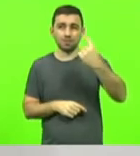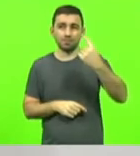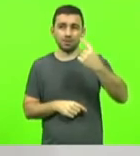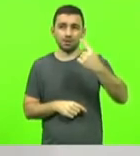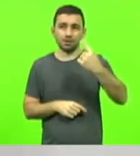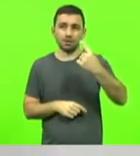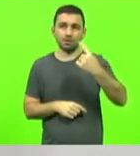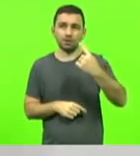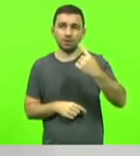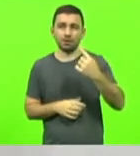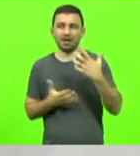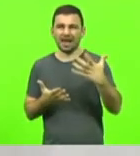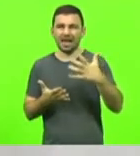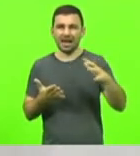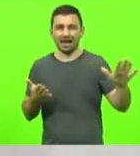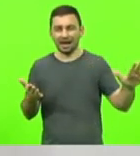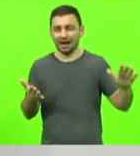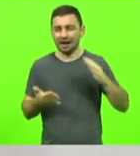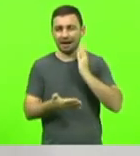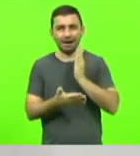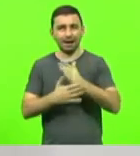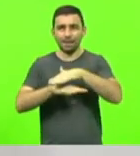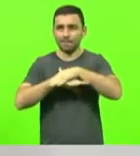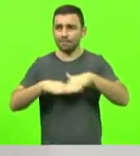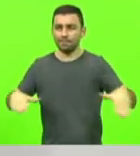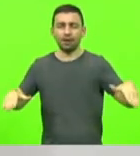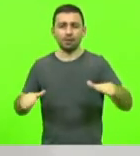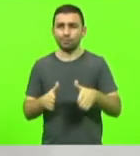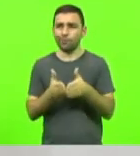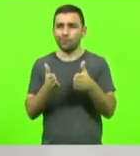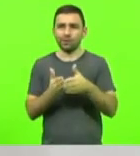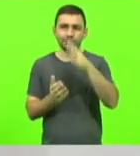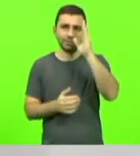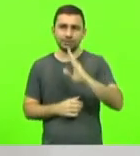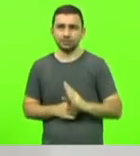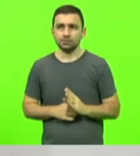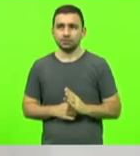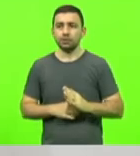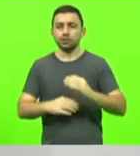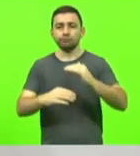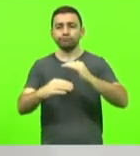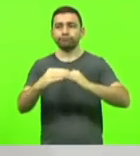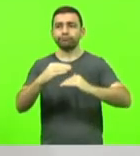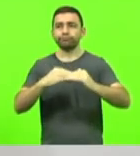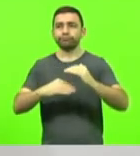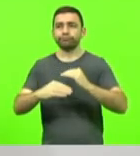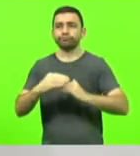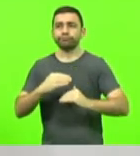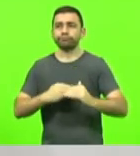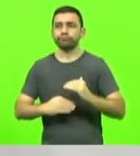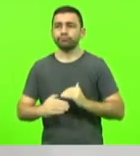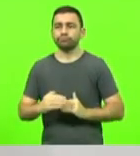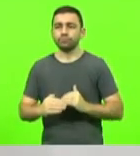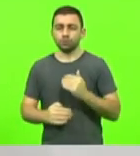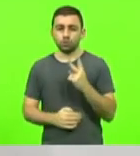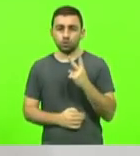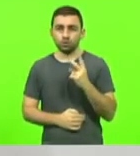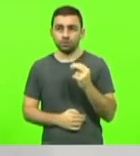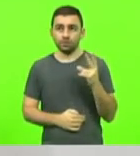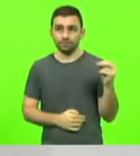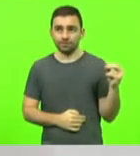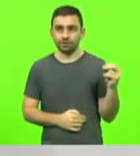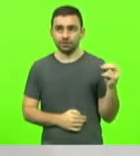prevê erradicar a pobreza no Brasil, retrocedeu, fazendo com que, no ano de 2020,